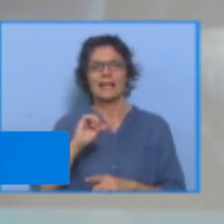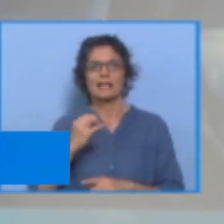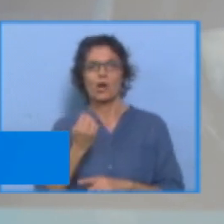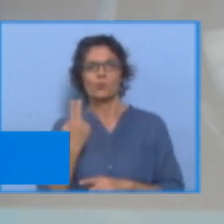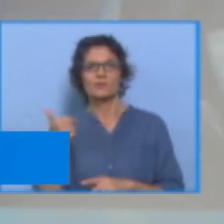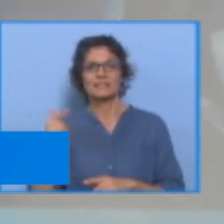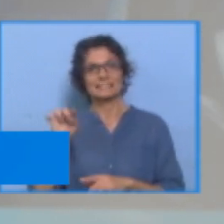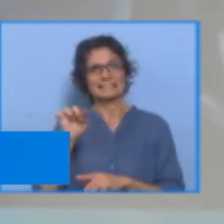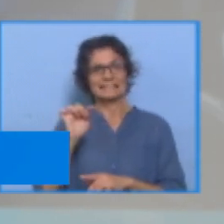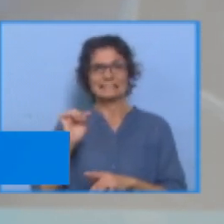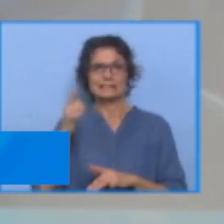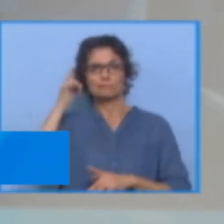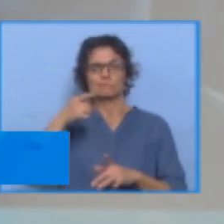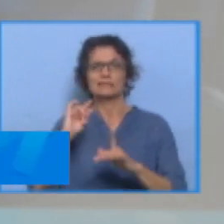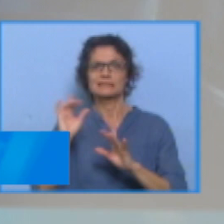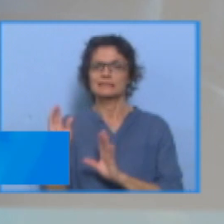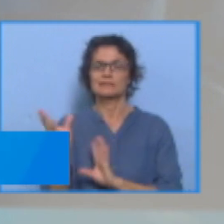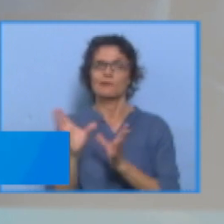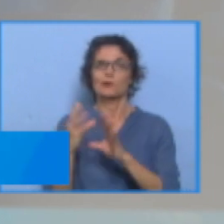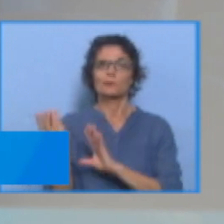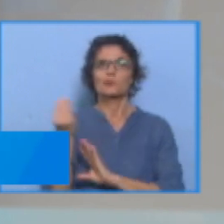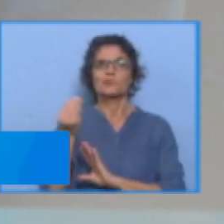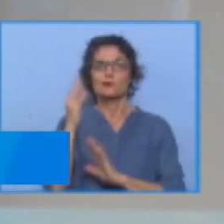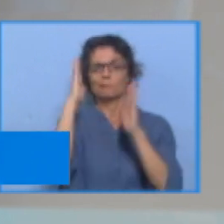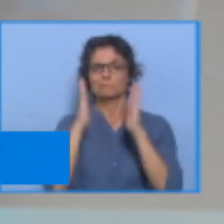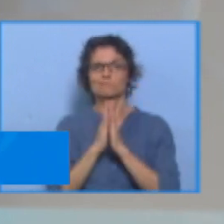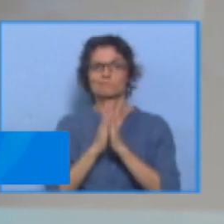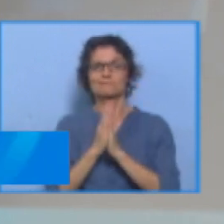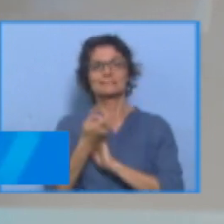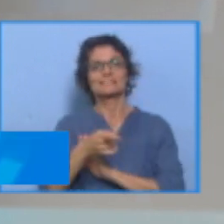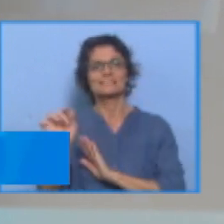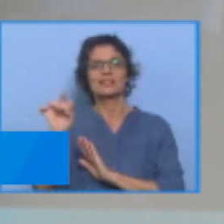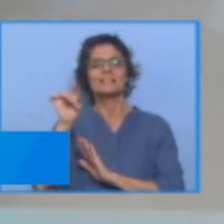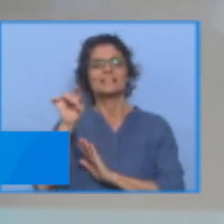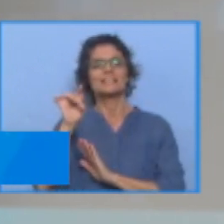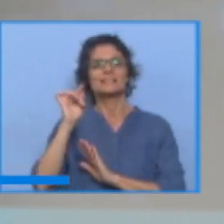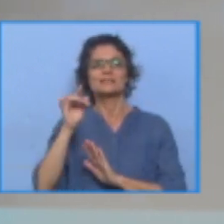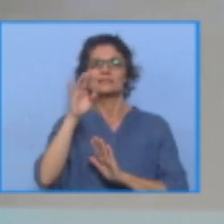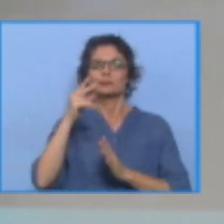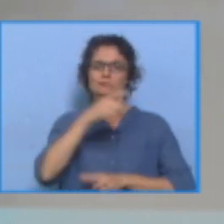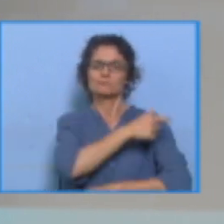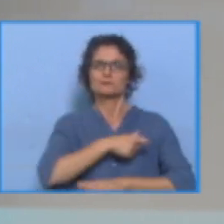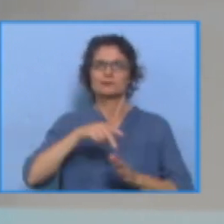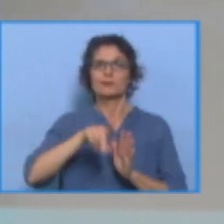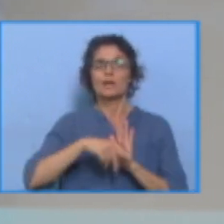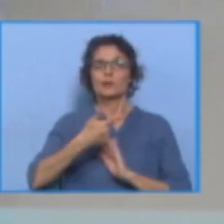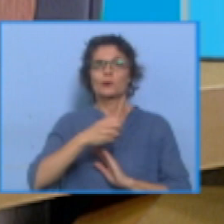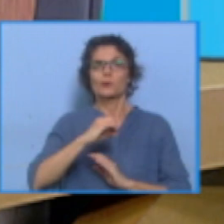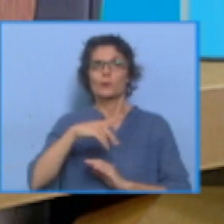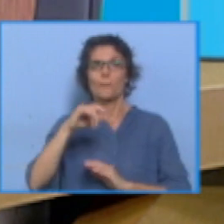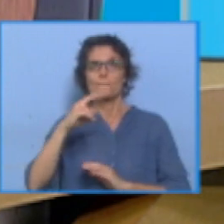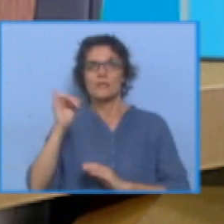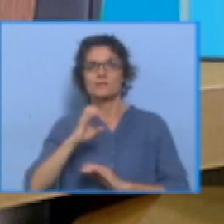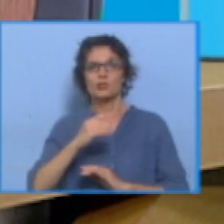jovens de Nossa Senhora, que estão representadas hoje aqui no programa Eclésia pelo Tomás Toscano e o